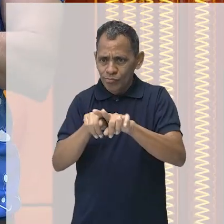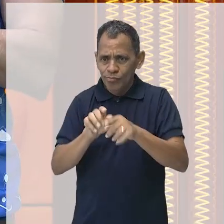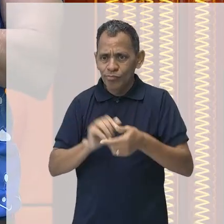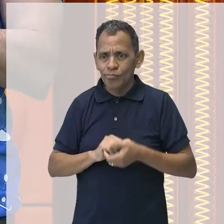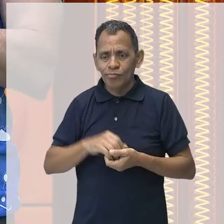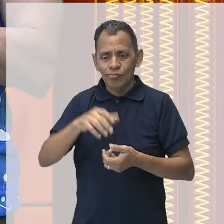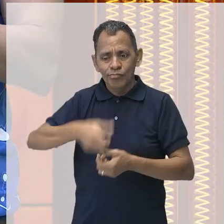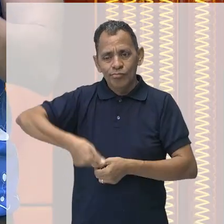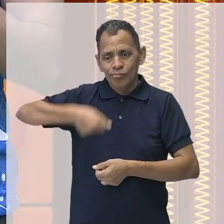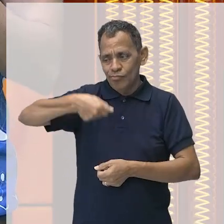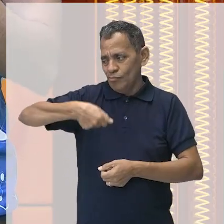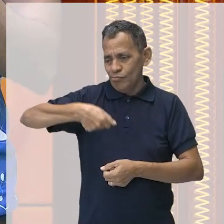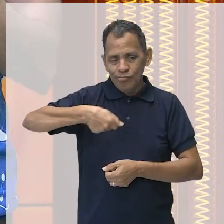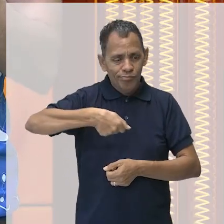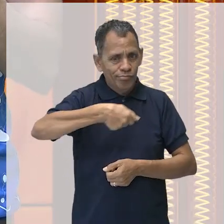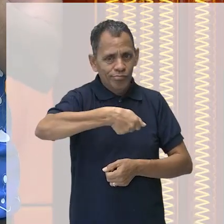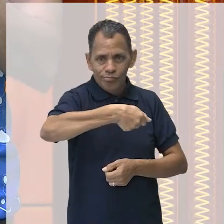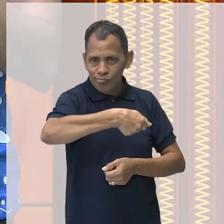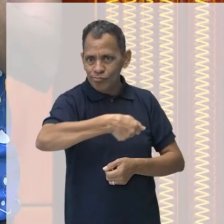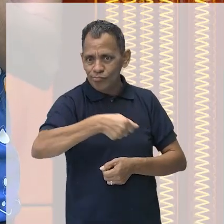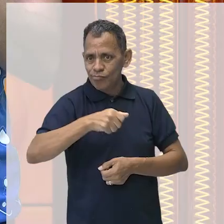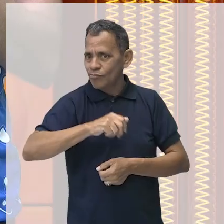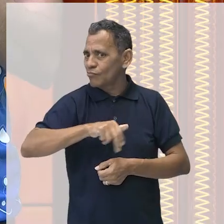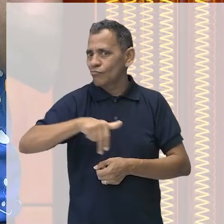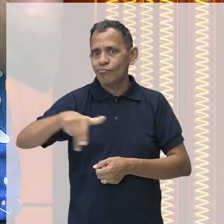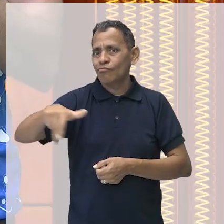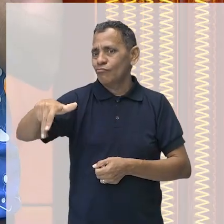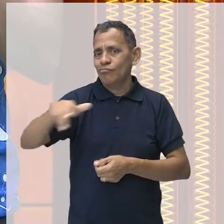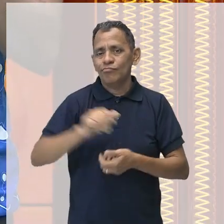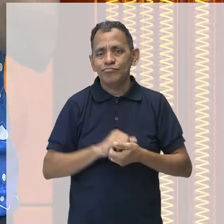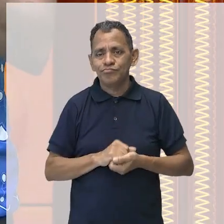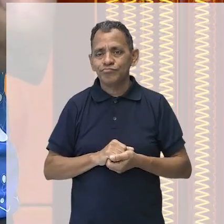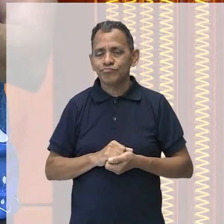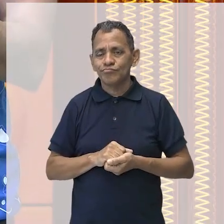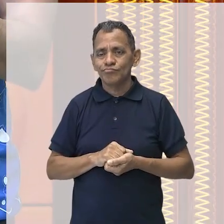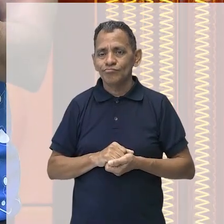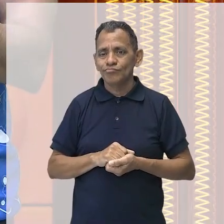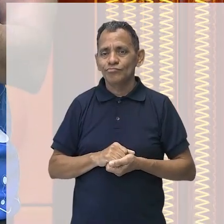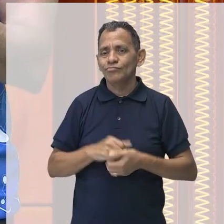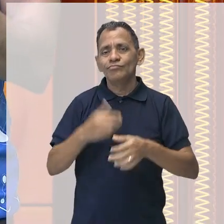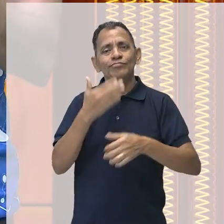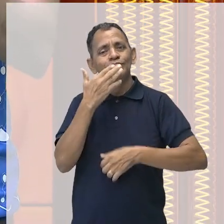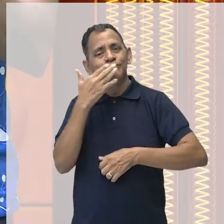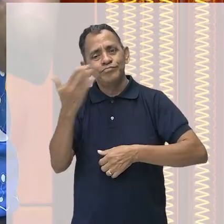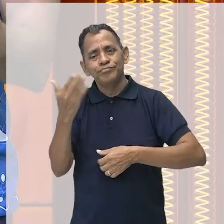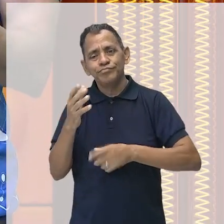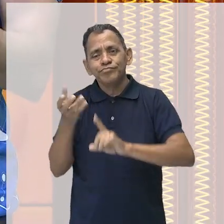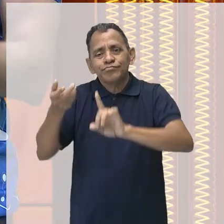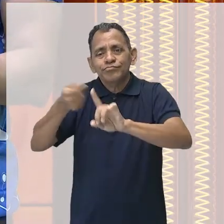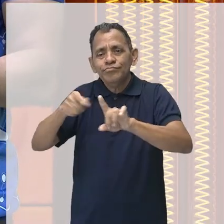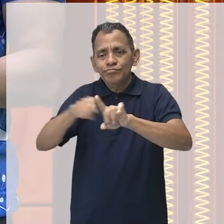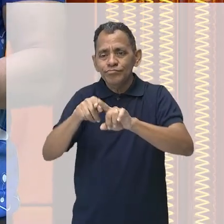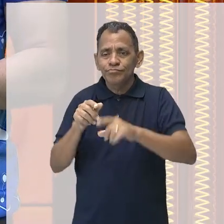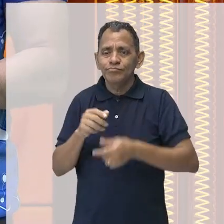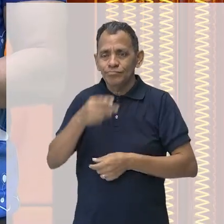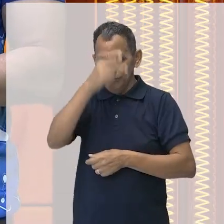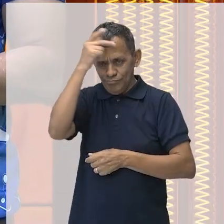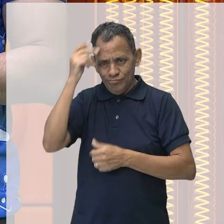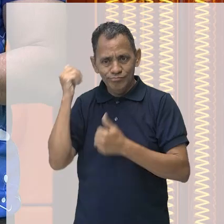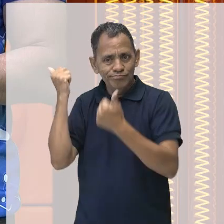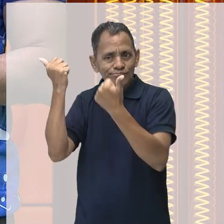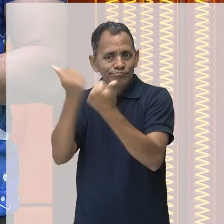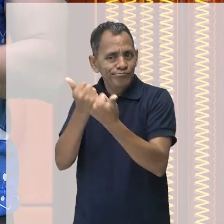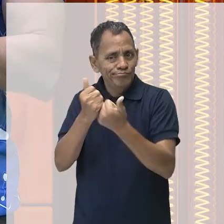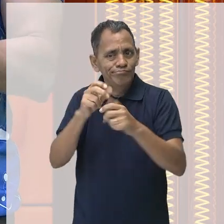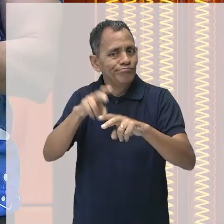sai do supermercado, né? Então, essas profissões que não exigem ali tanta qualificação, elas estão sendo substituídas ali por